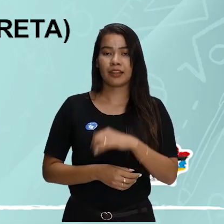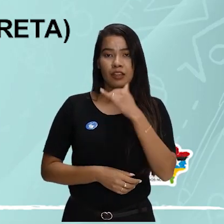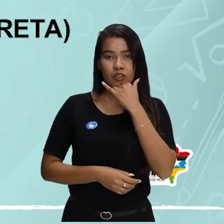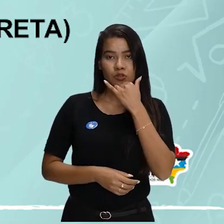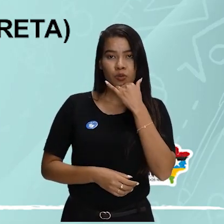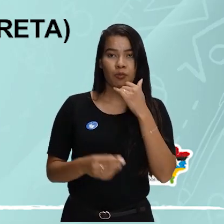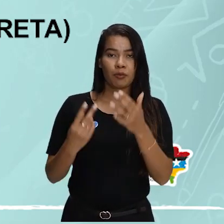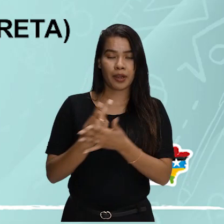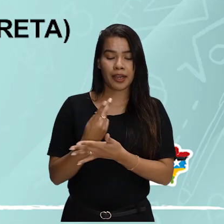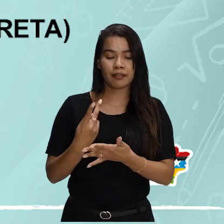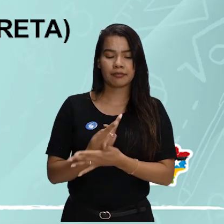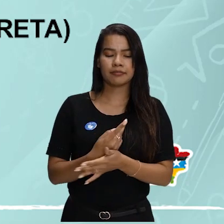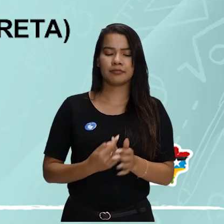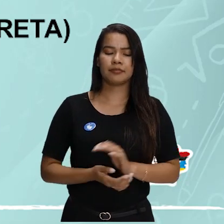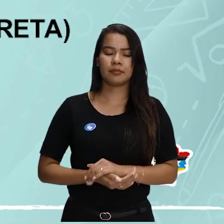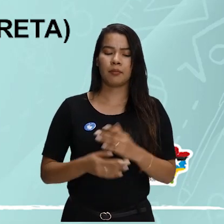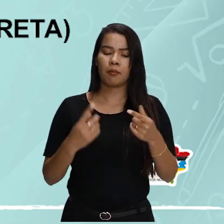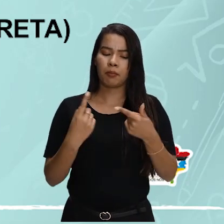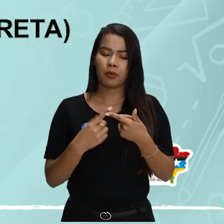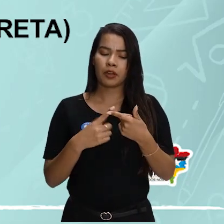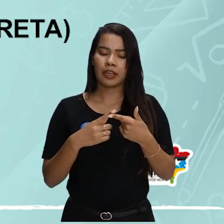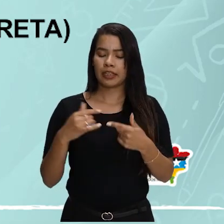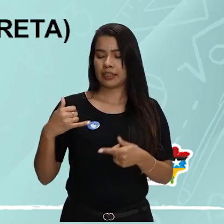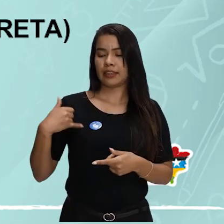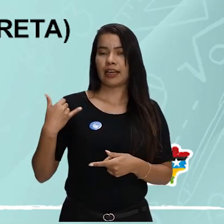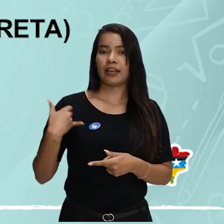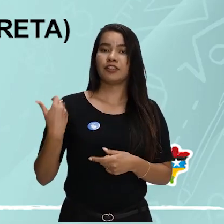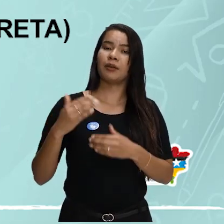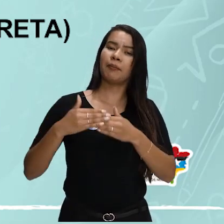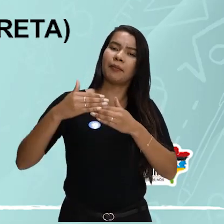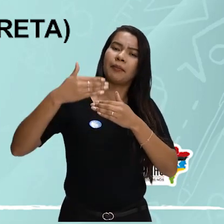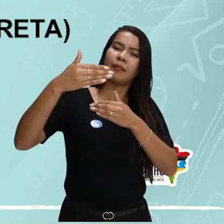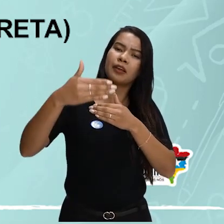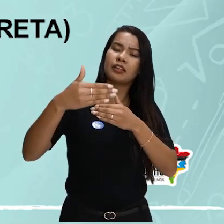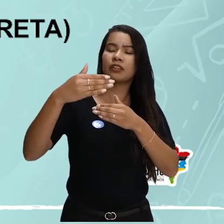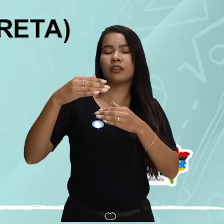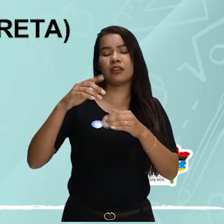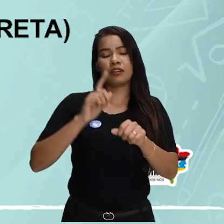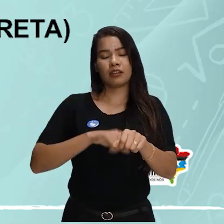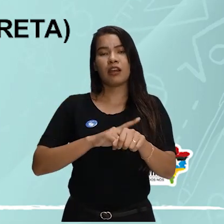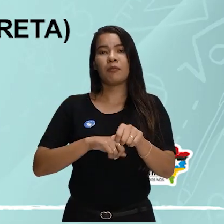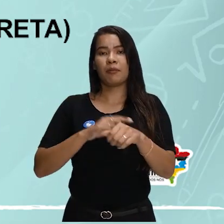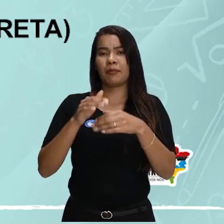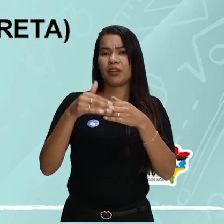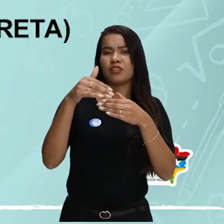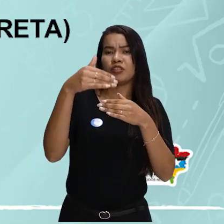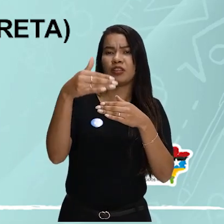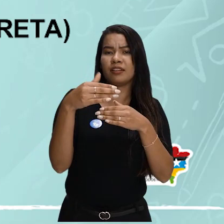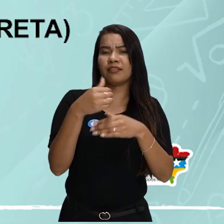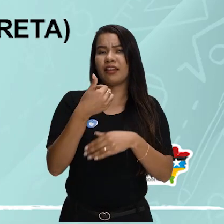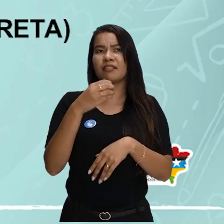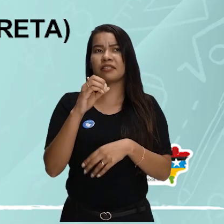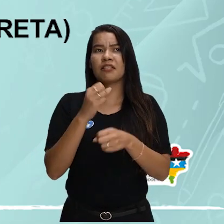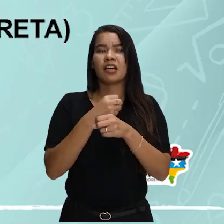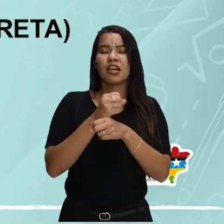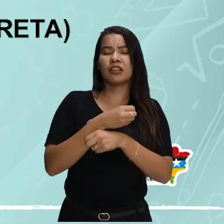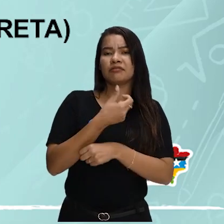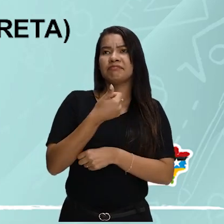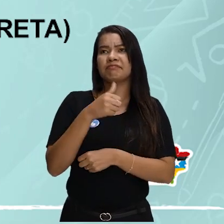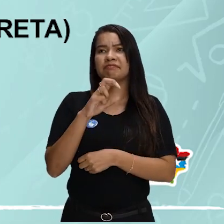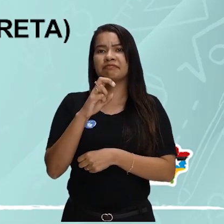medido. Tempo é uma medida, né? 10 anos, 15 anos, tá? Renda familiar, aí